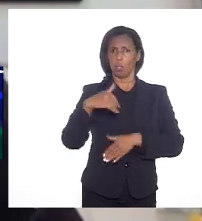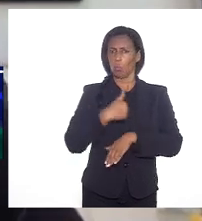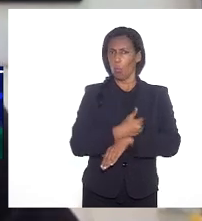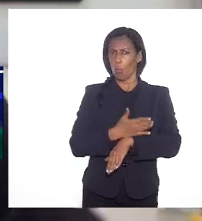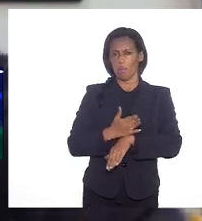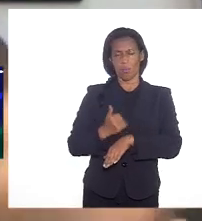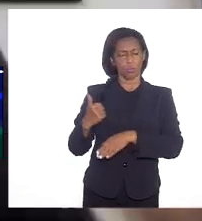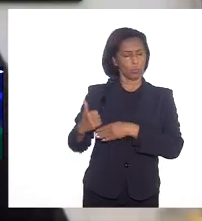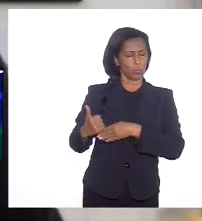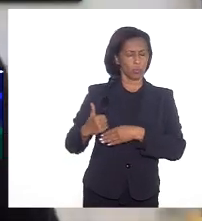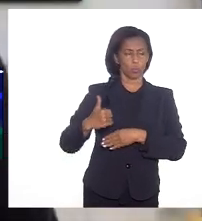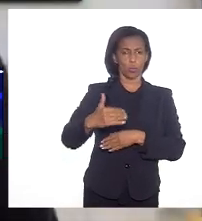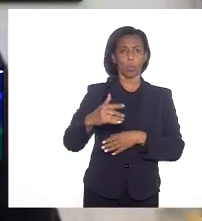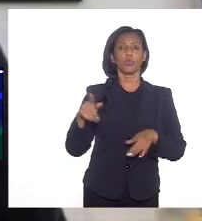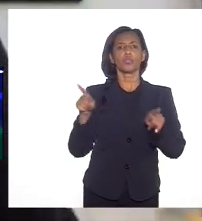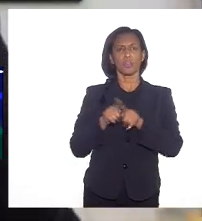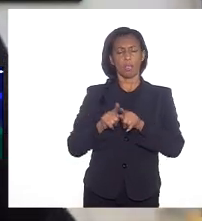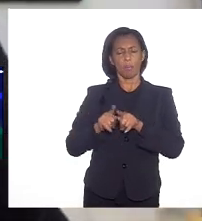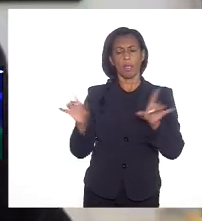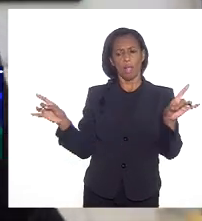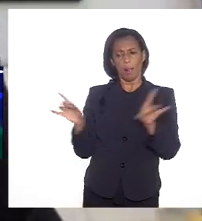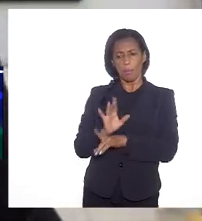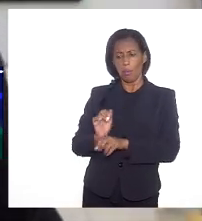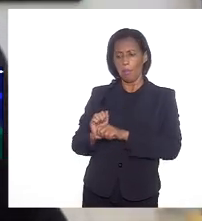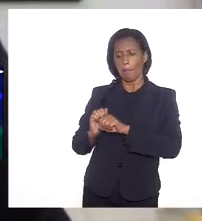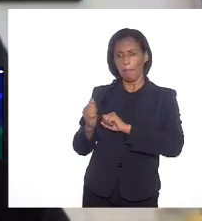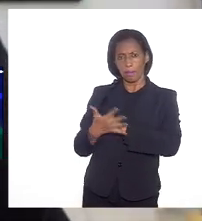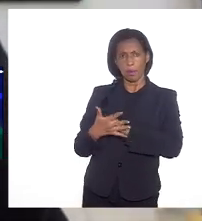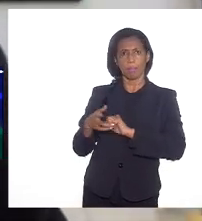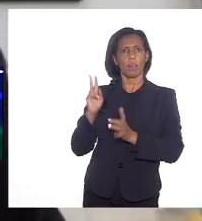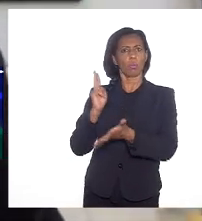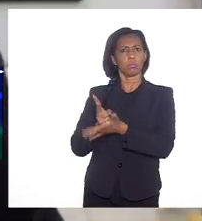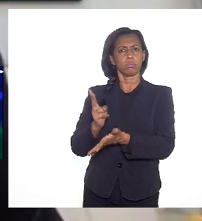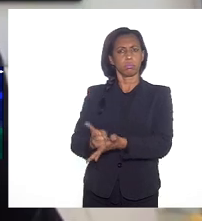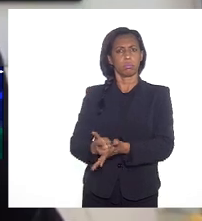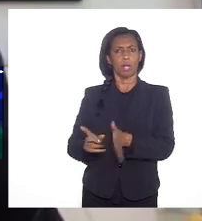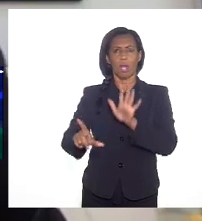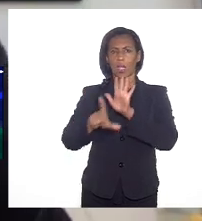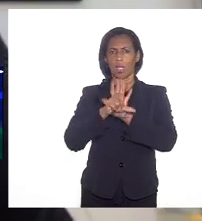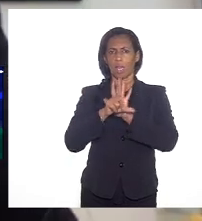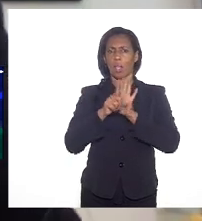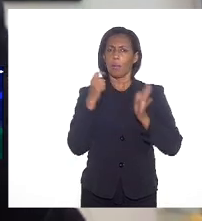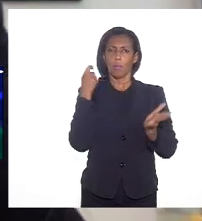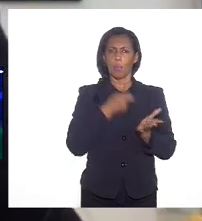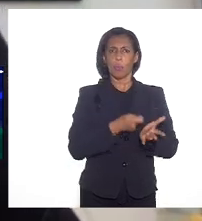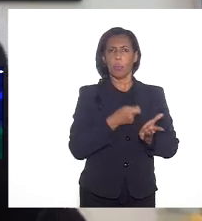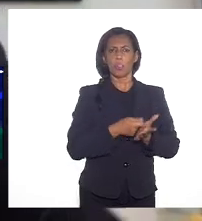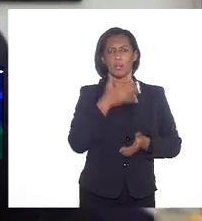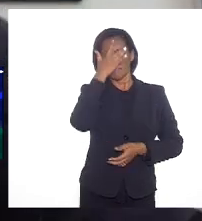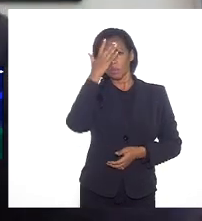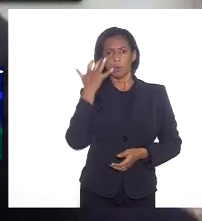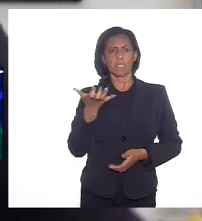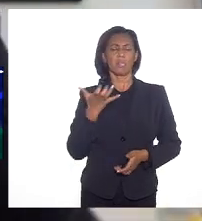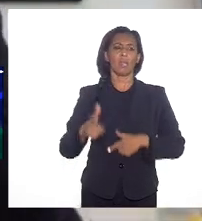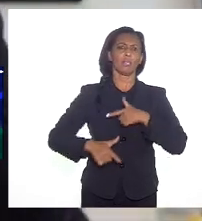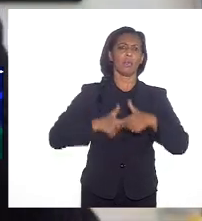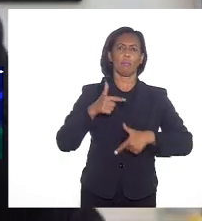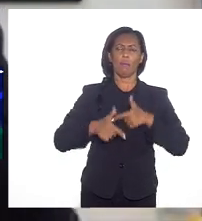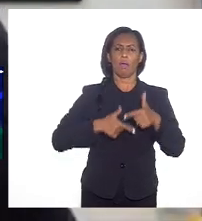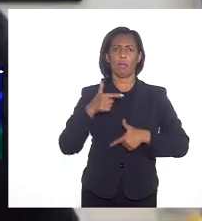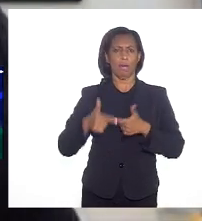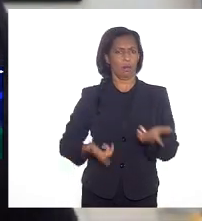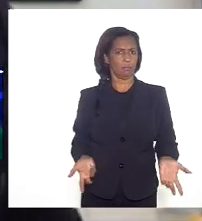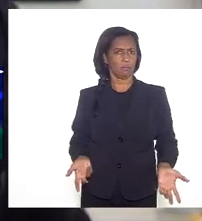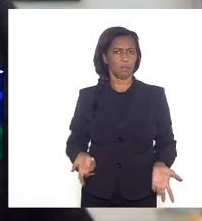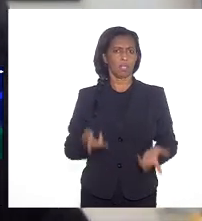inclusive aquele fora da pandemia por uma questão de justiça a legislação não pode punir quem quer trabalhar e quem quer pagar oficialmente